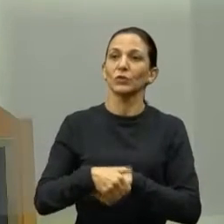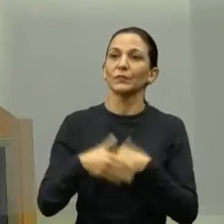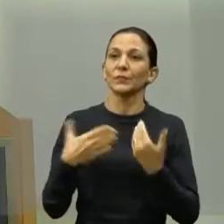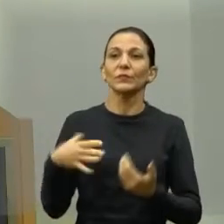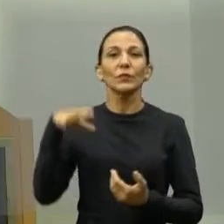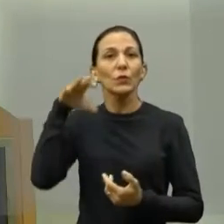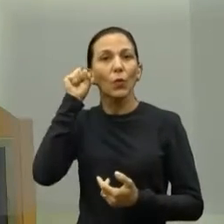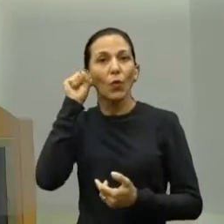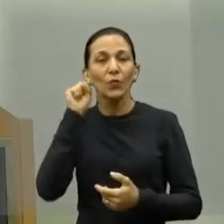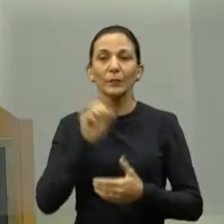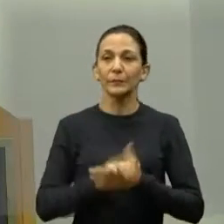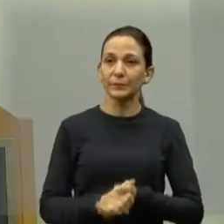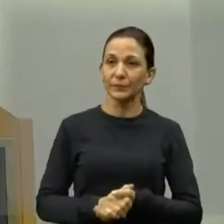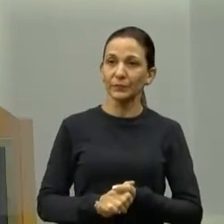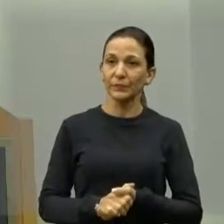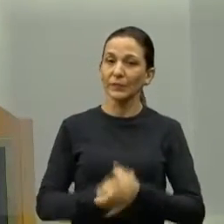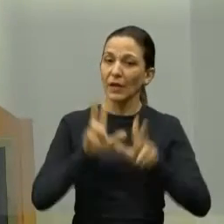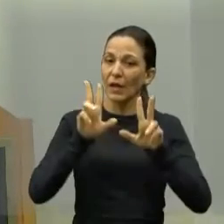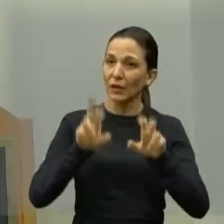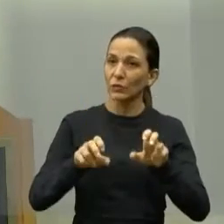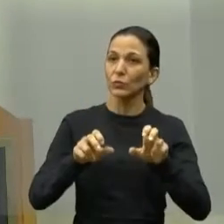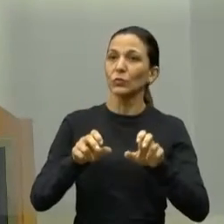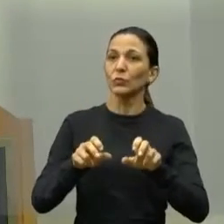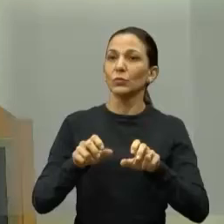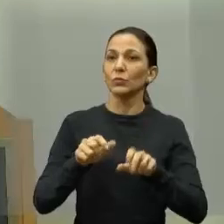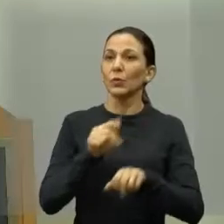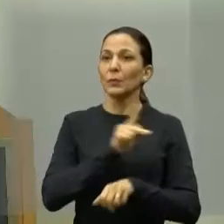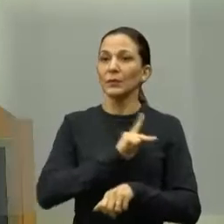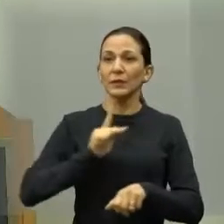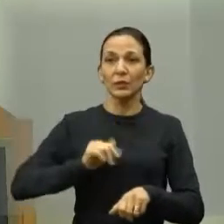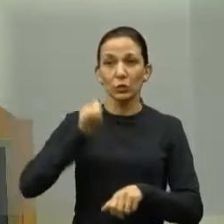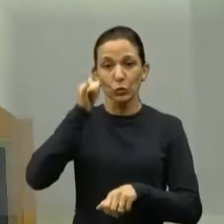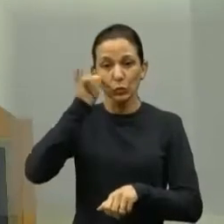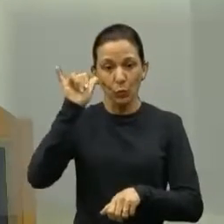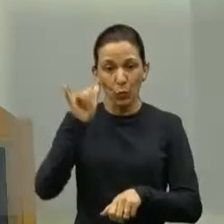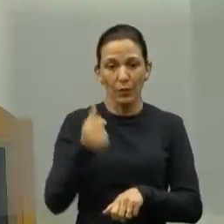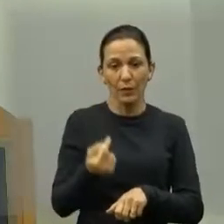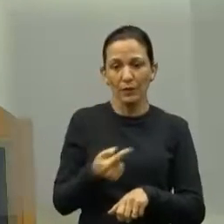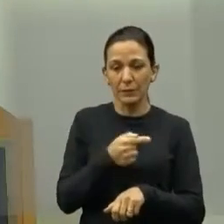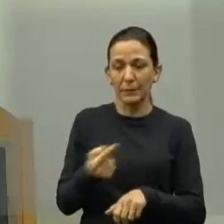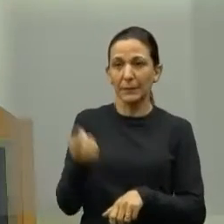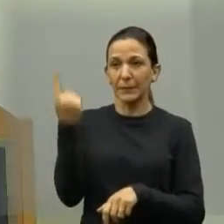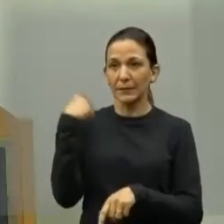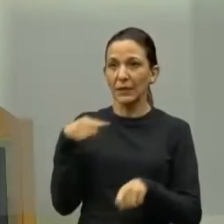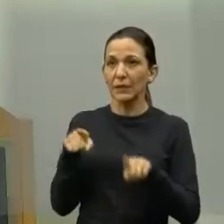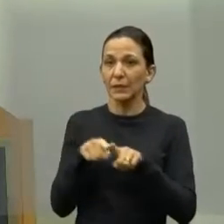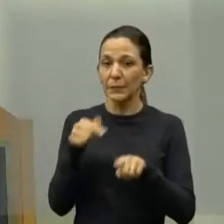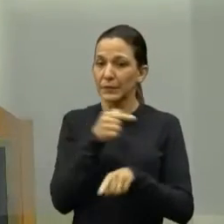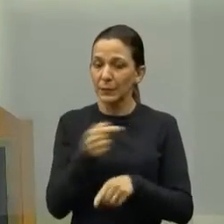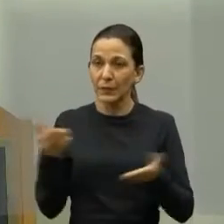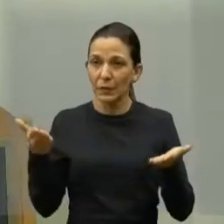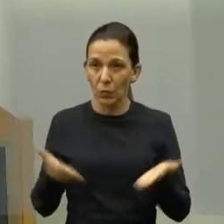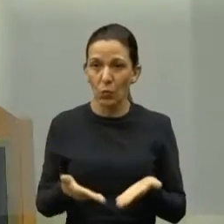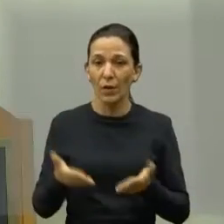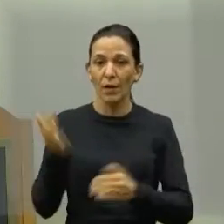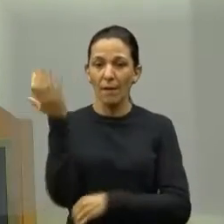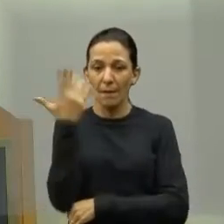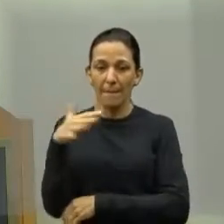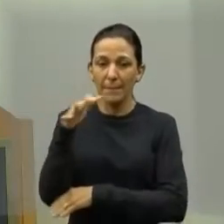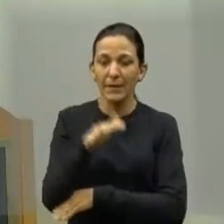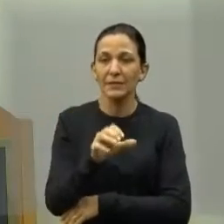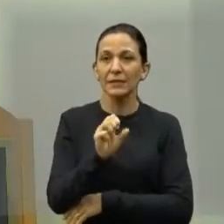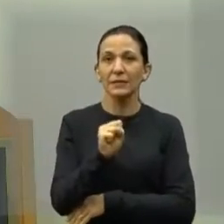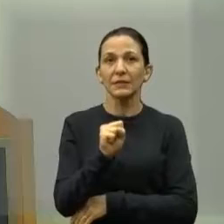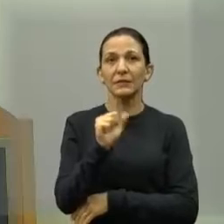aqui um assunto que o presidente Boi levantou na semana passada e também nessa semana sobre a Praça da Santa Cruz, entre outras coisas, né,